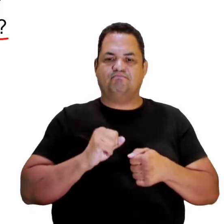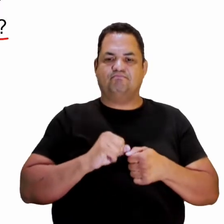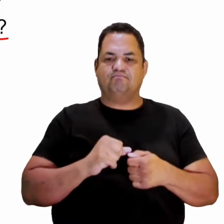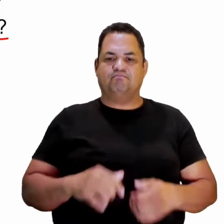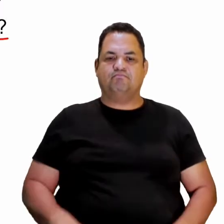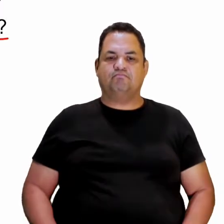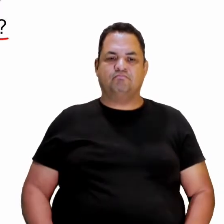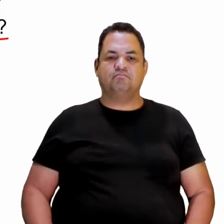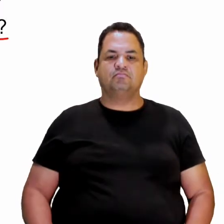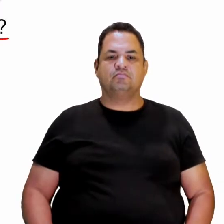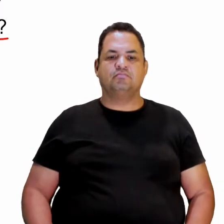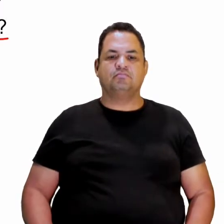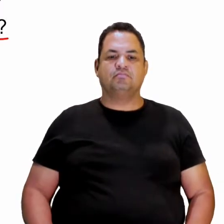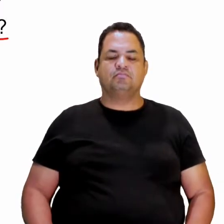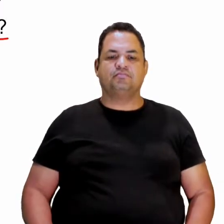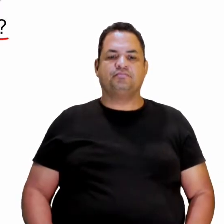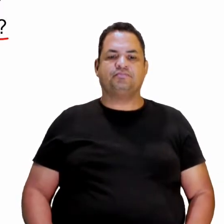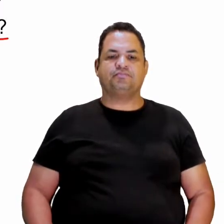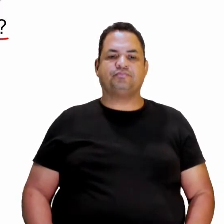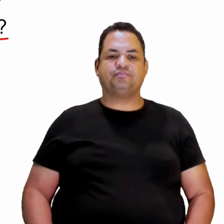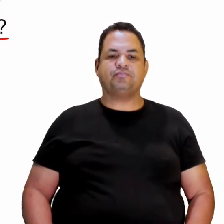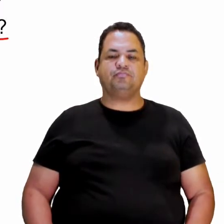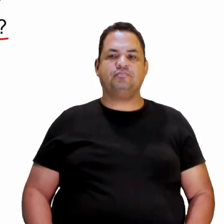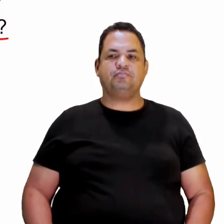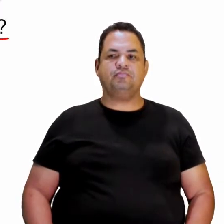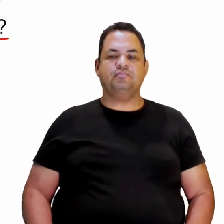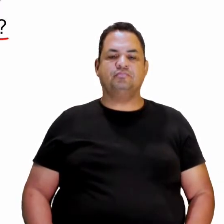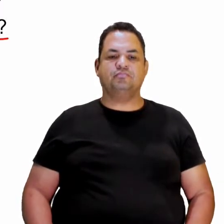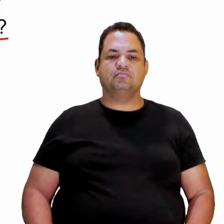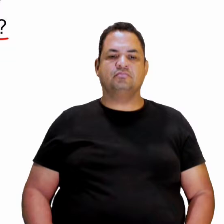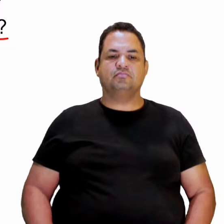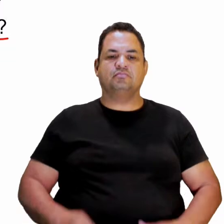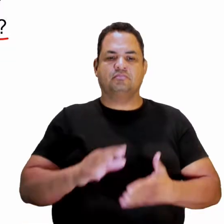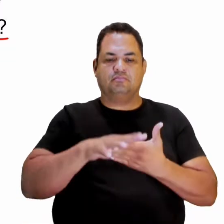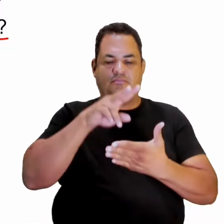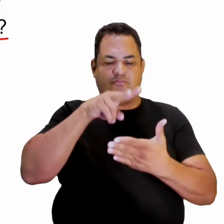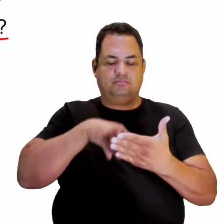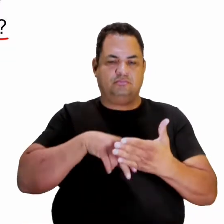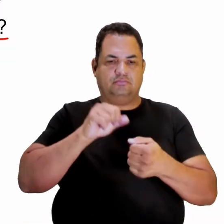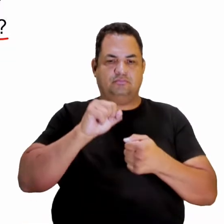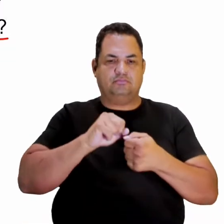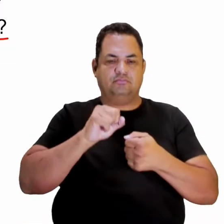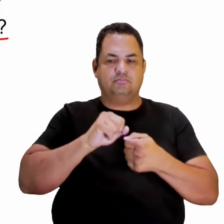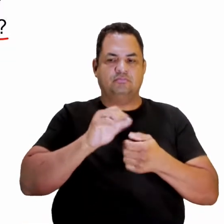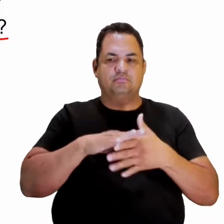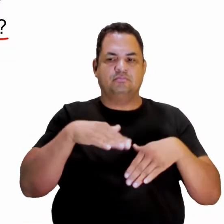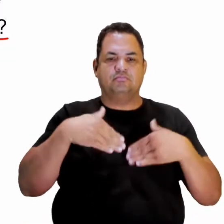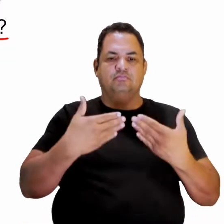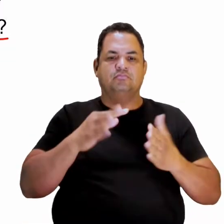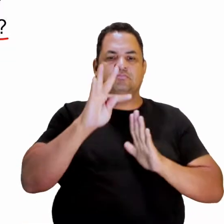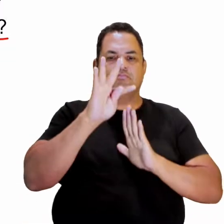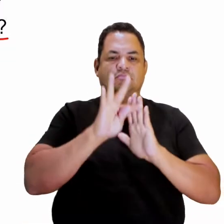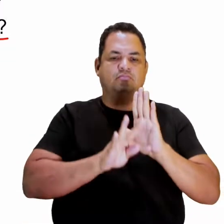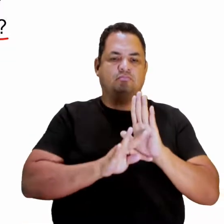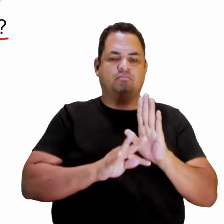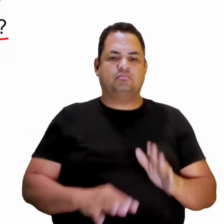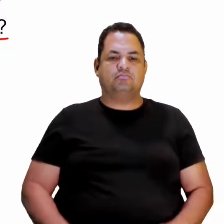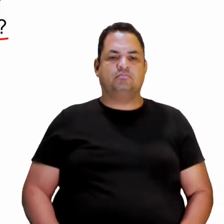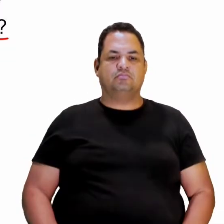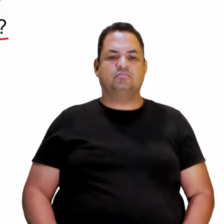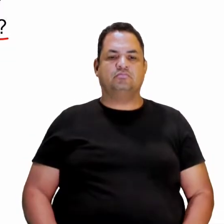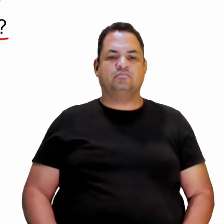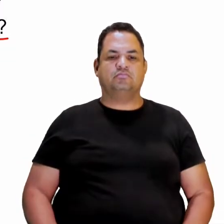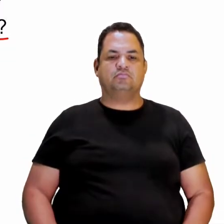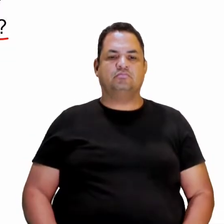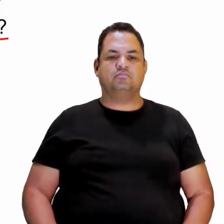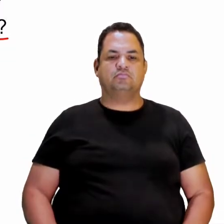pioramos a situation. Então, olha só, de acordo com essa leitura que eu acabei de fazer, according to the text, ou